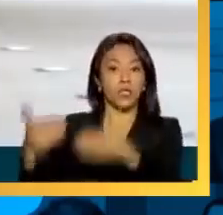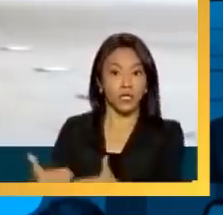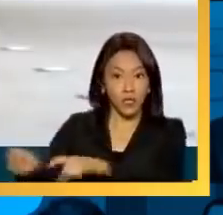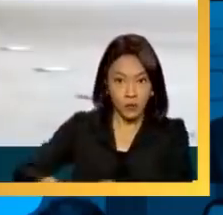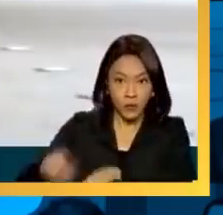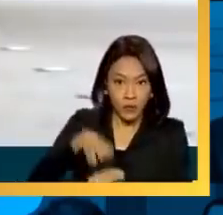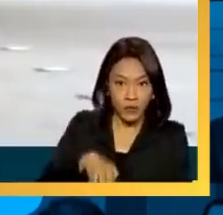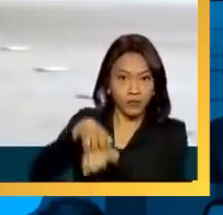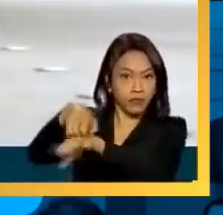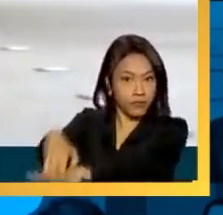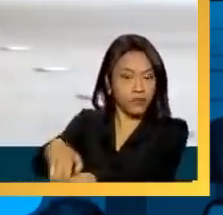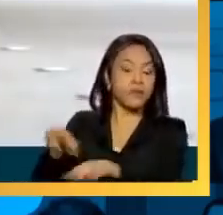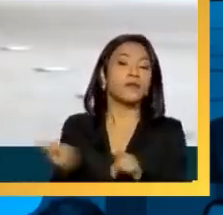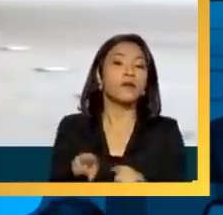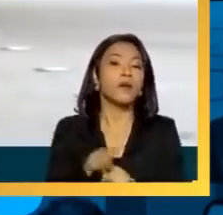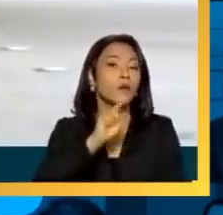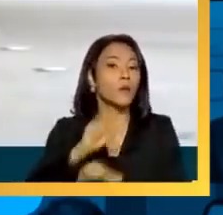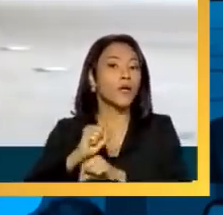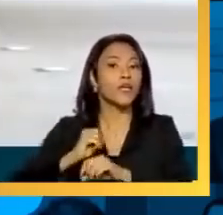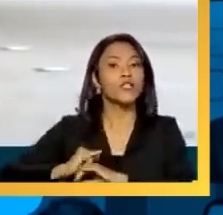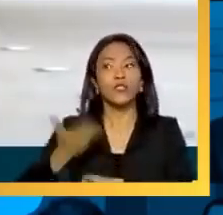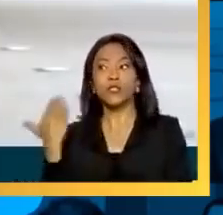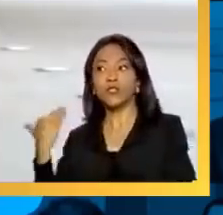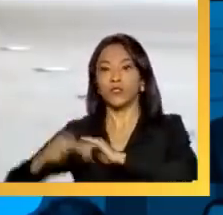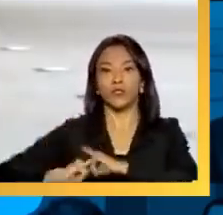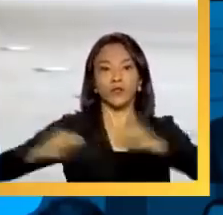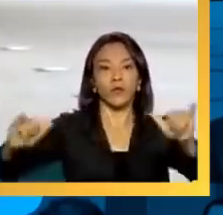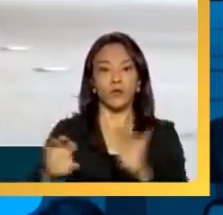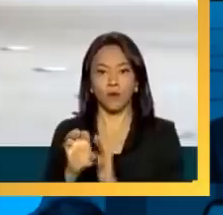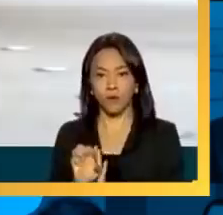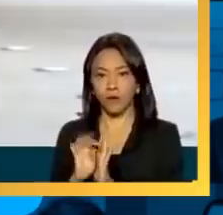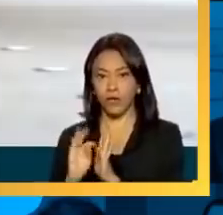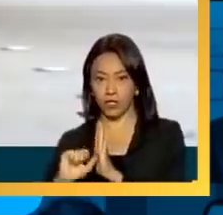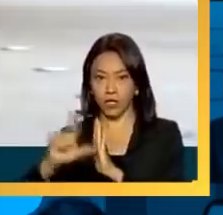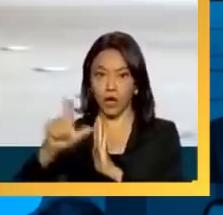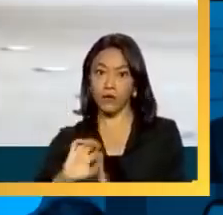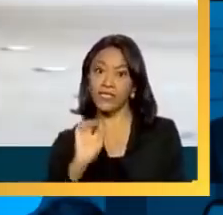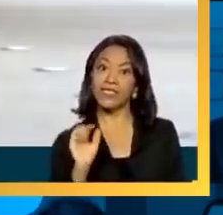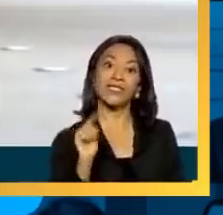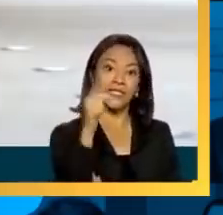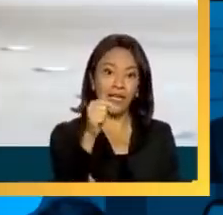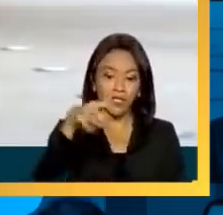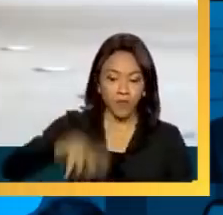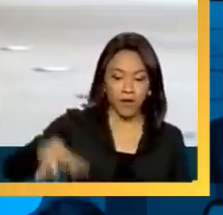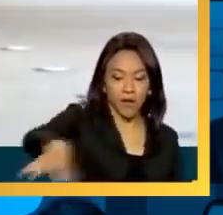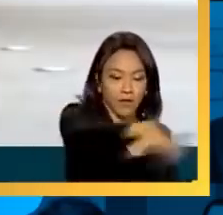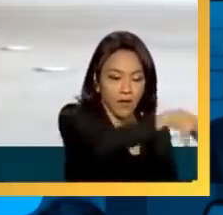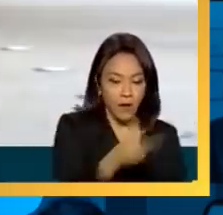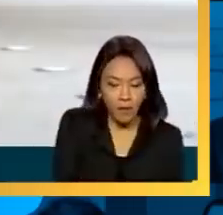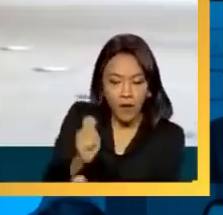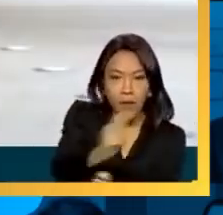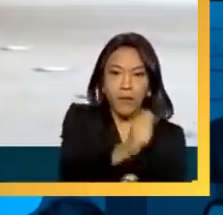Pecuária e Abastecimento também lançou o edital para a concessão de sete terminais pesqueiros públicos,